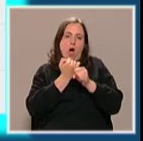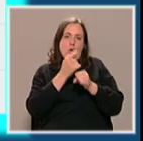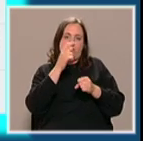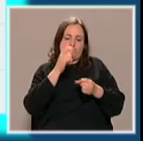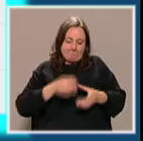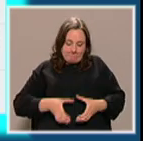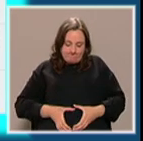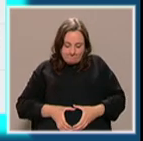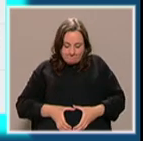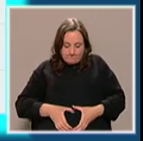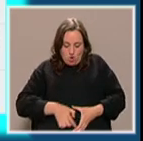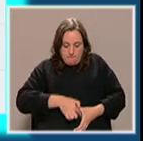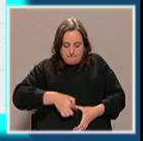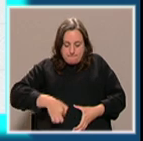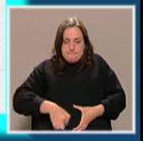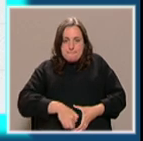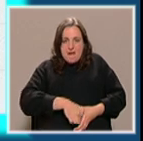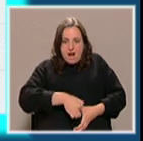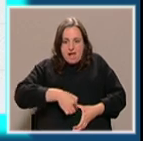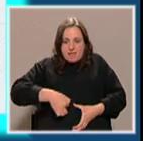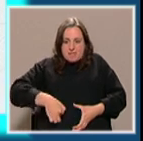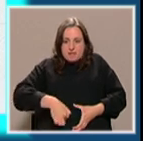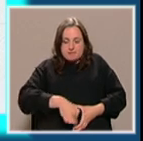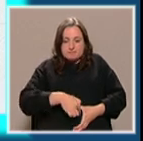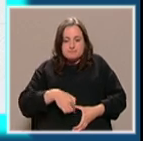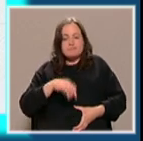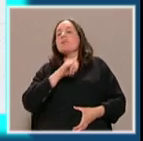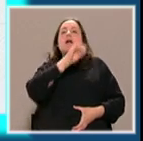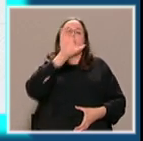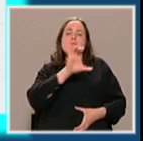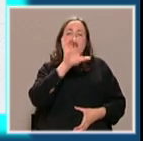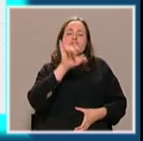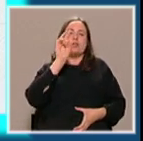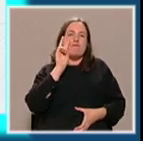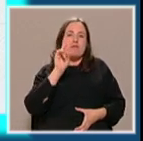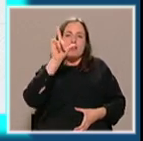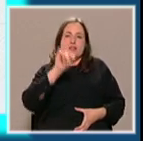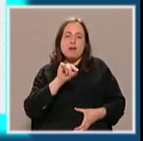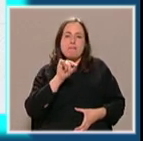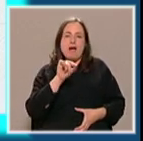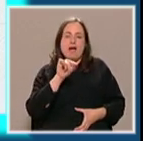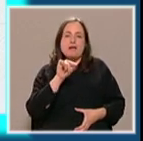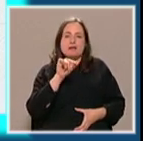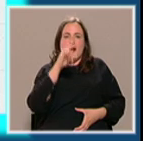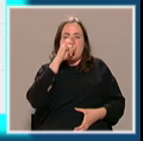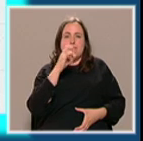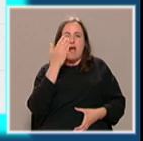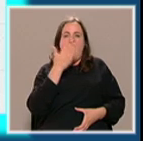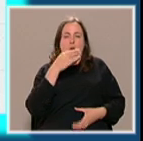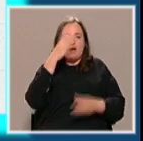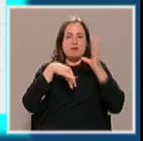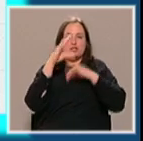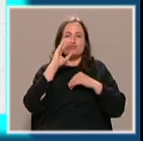se atendermos agora a esta imagem e focando aquilo que já foi referido, observamos que ao longo da